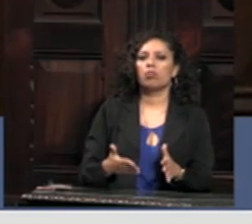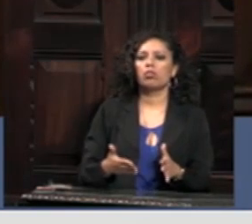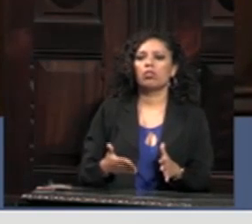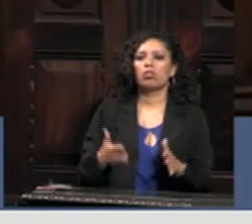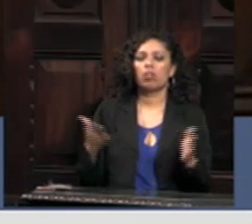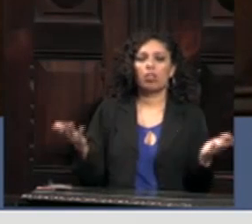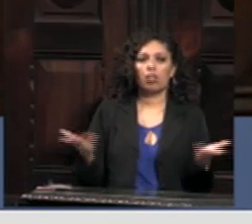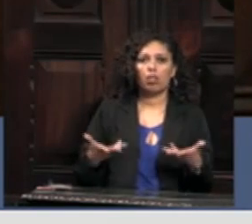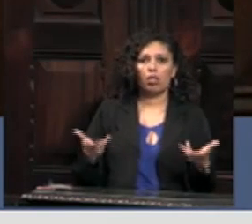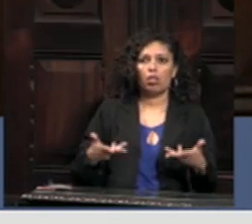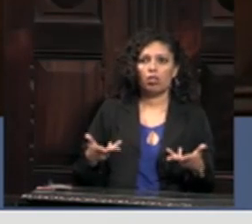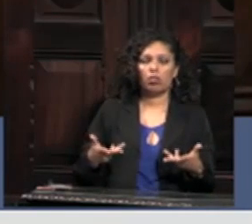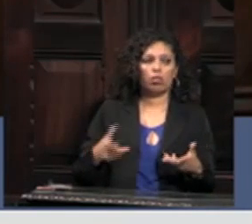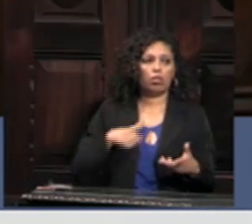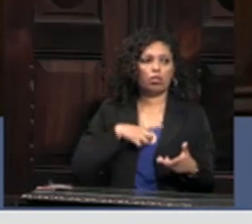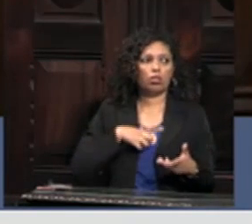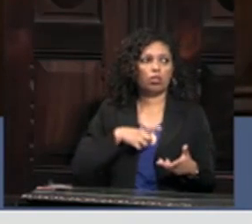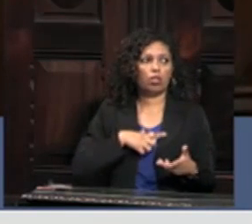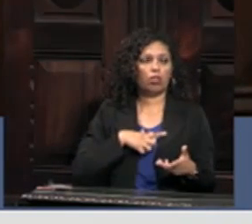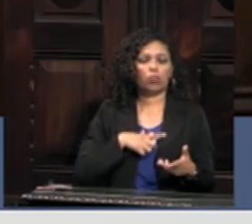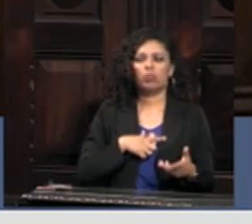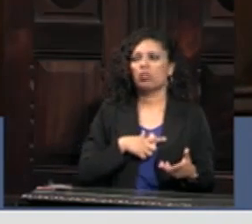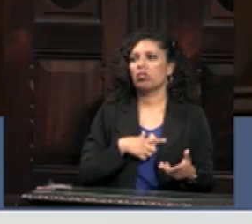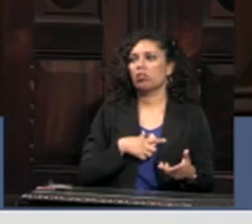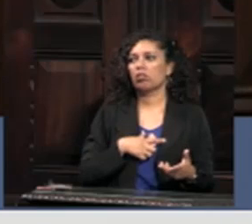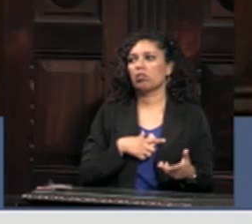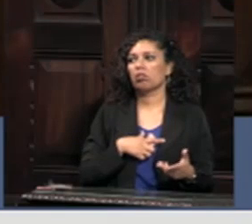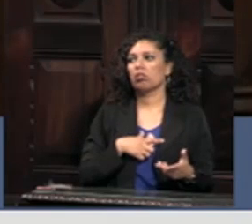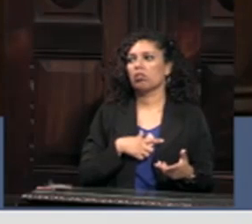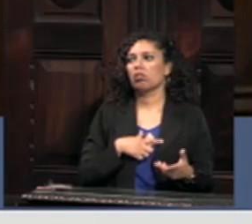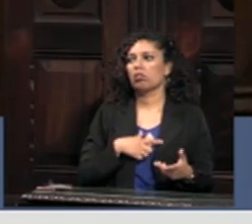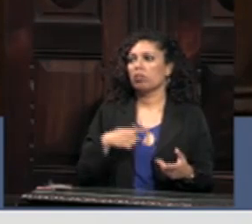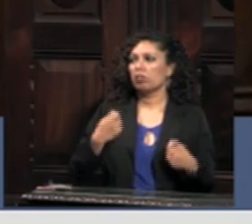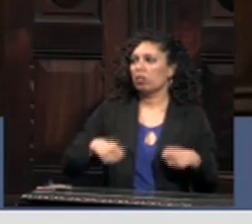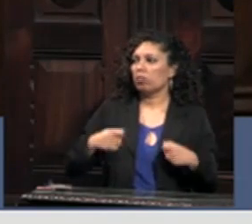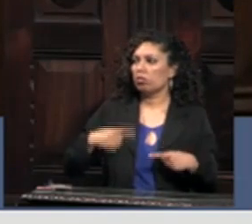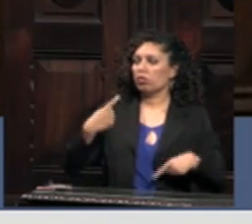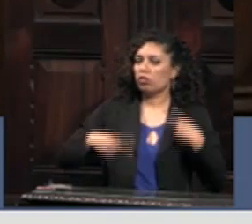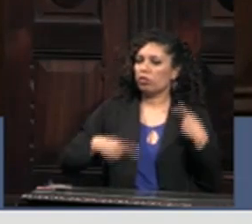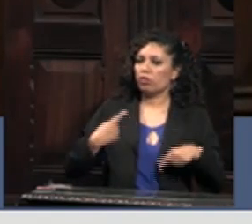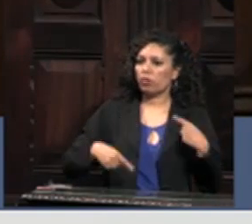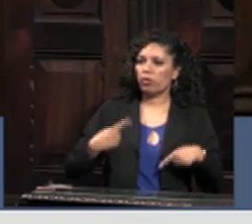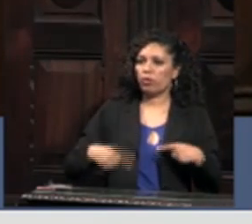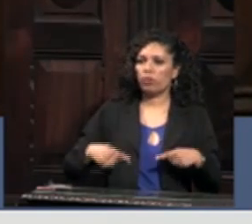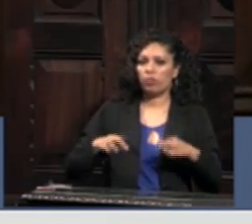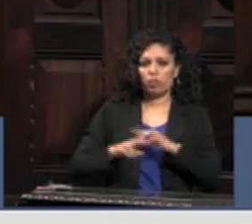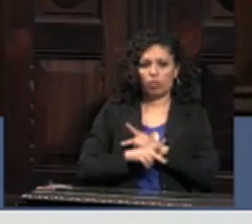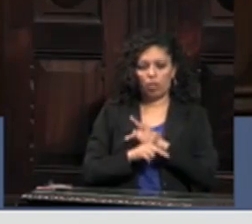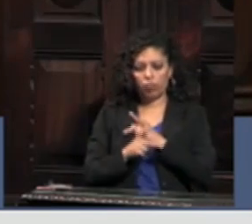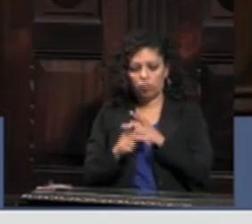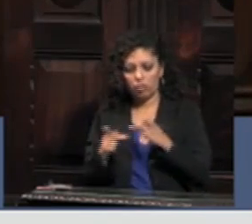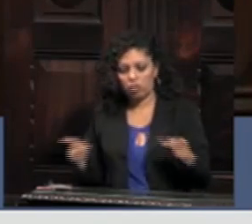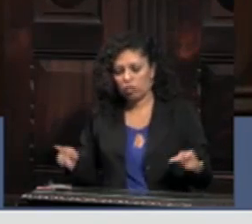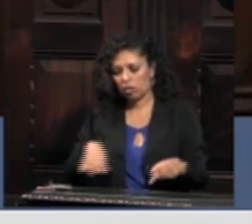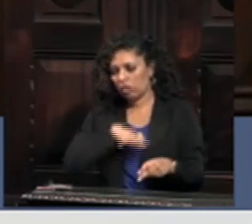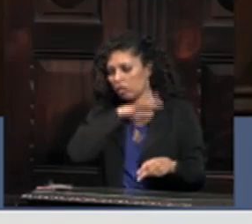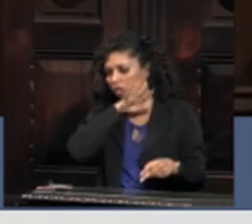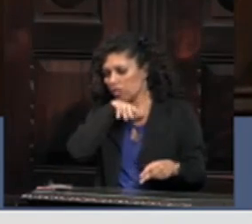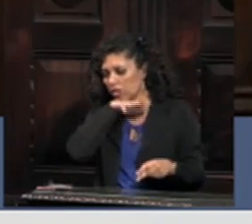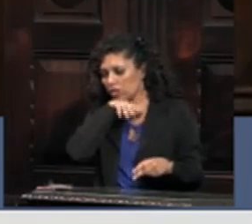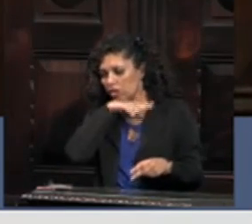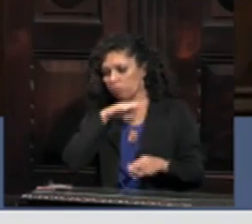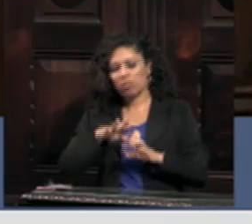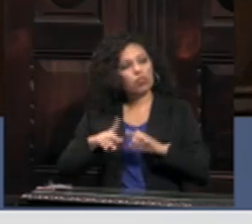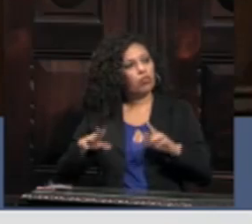agora a necessidade de discutir a visita de animais nos